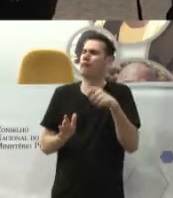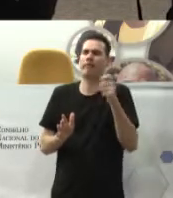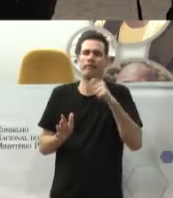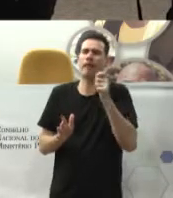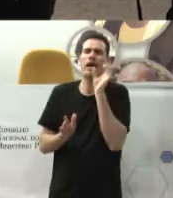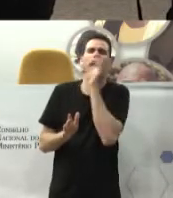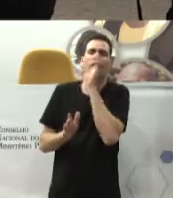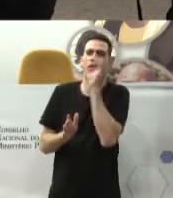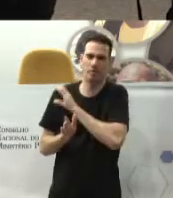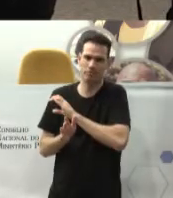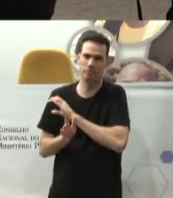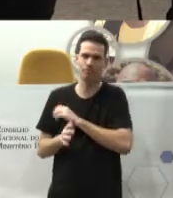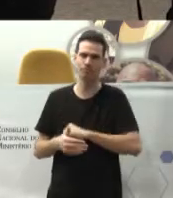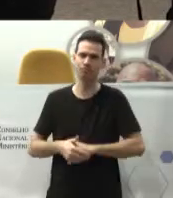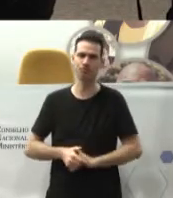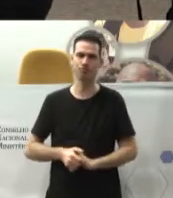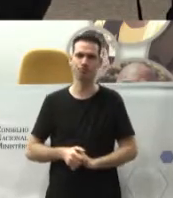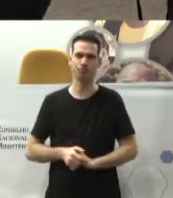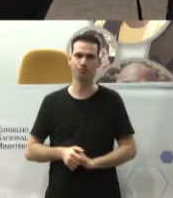prévia.